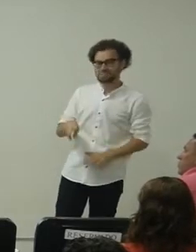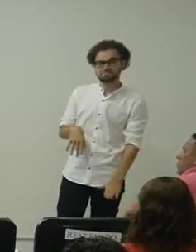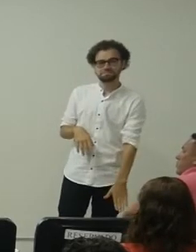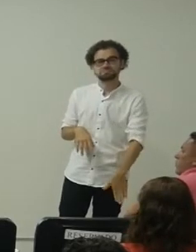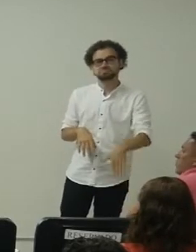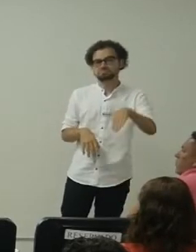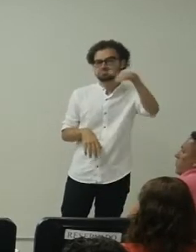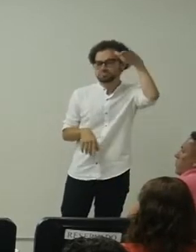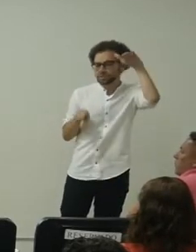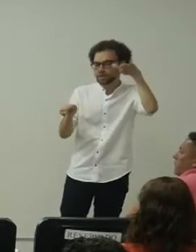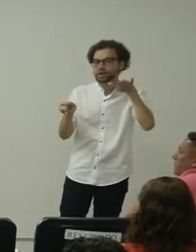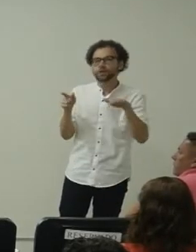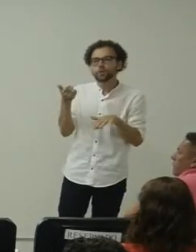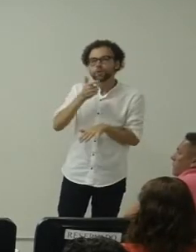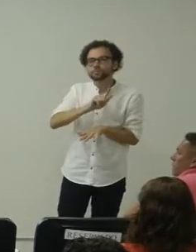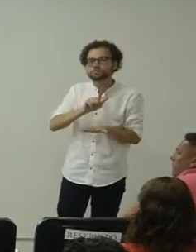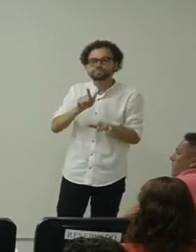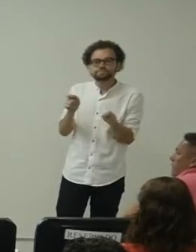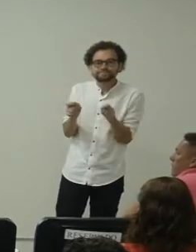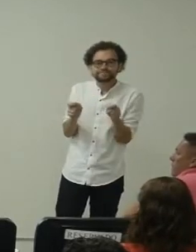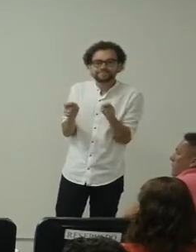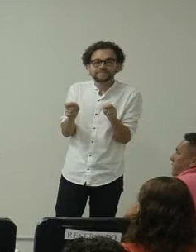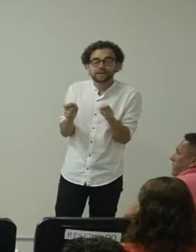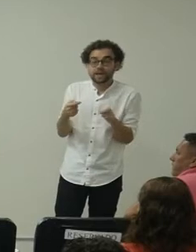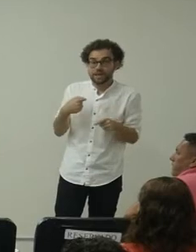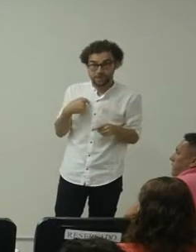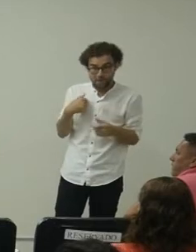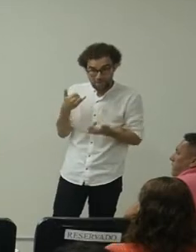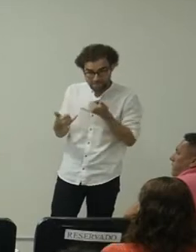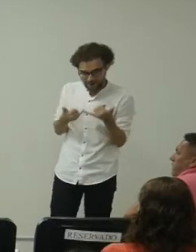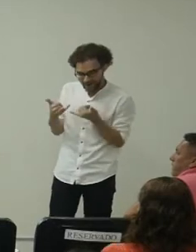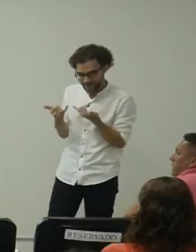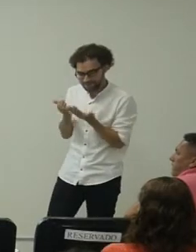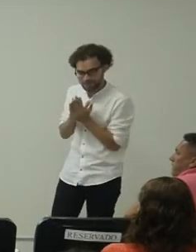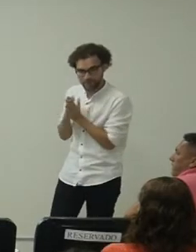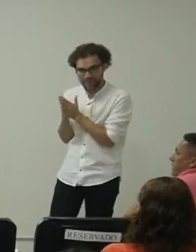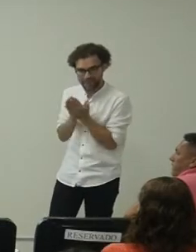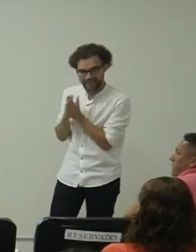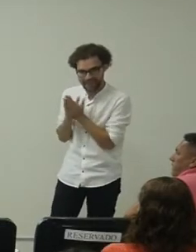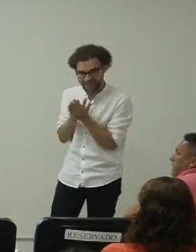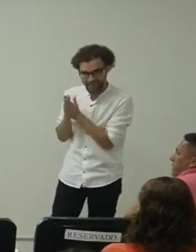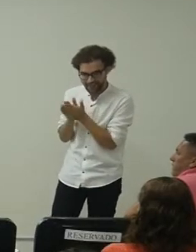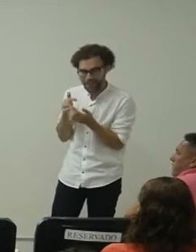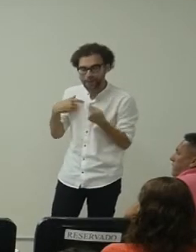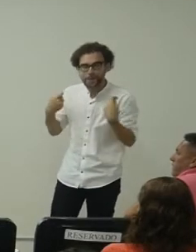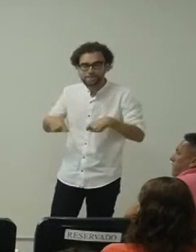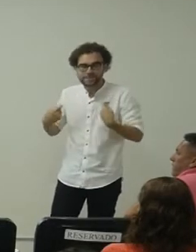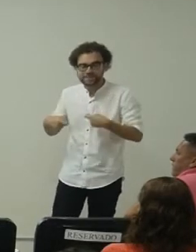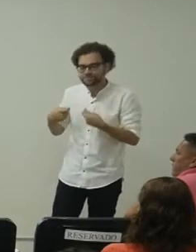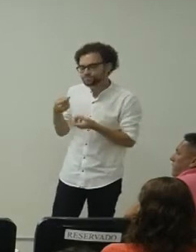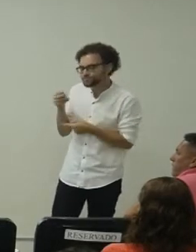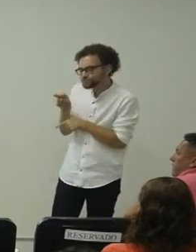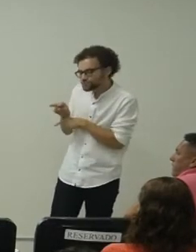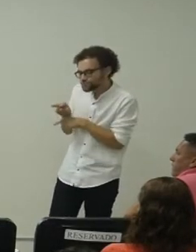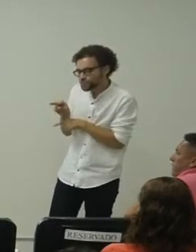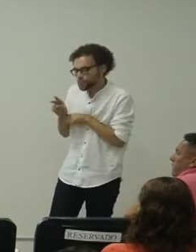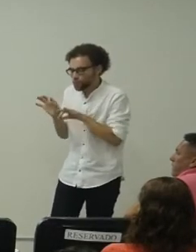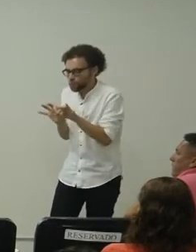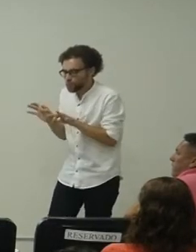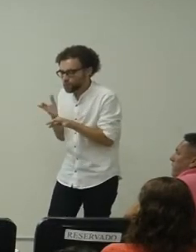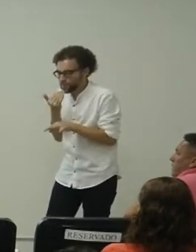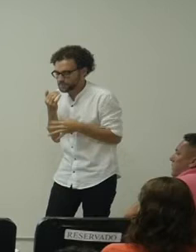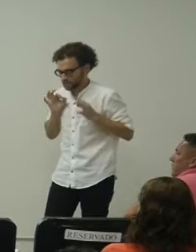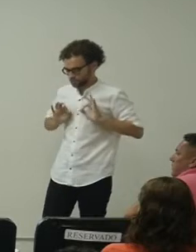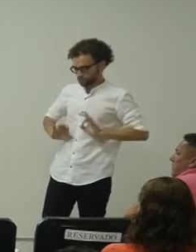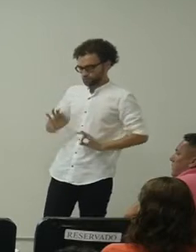conta do coletivo. Eu não brincava de boneca? Na minha brincadeira, eu não tinha que fazer comida, não tinha que me arrumar